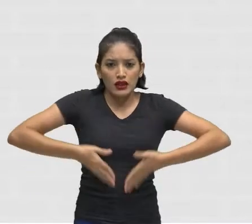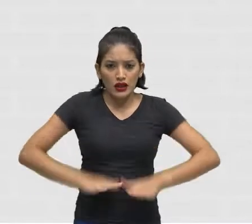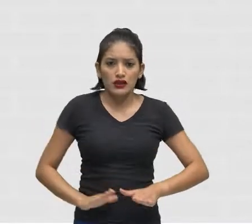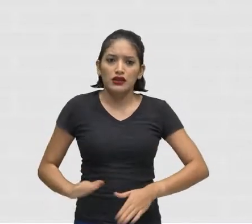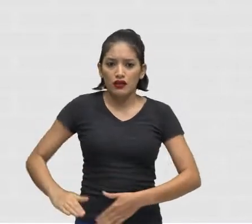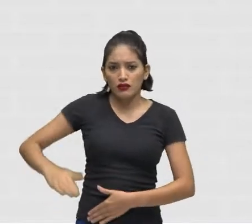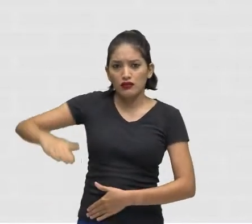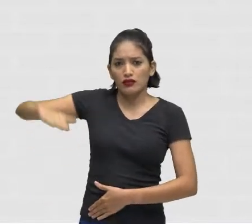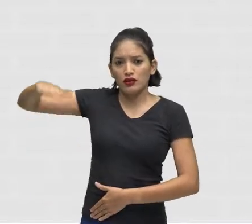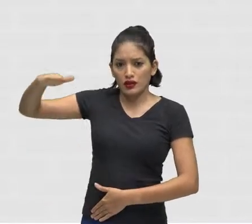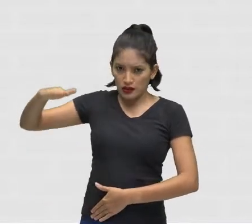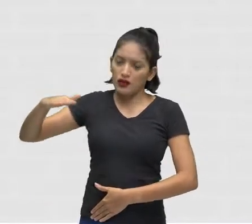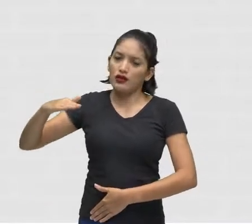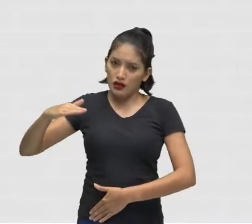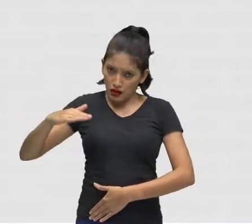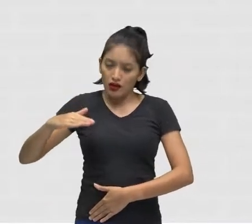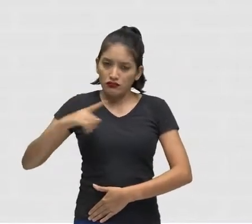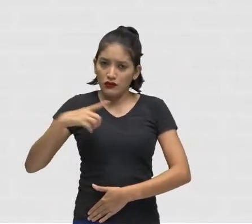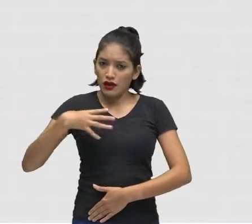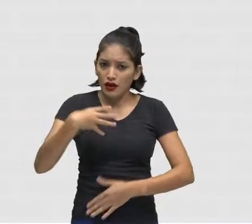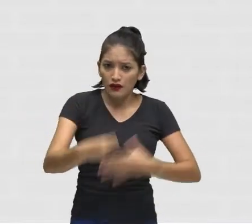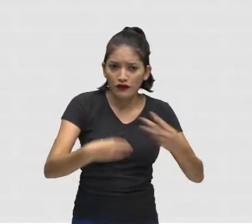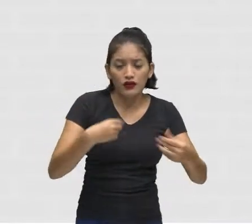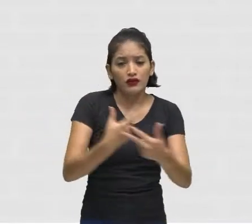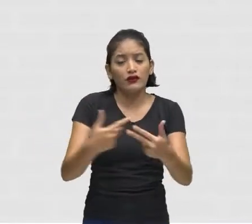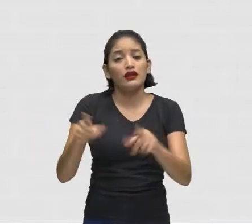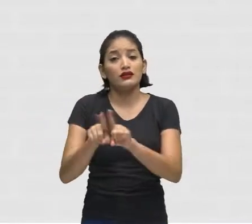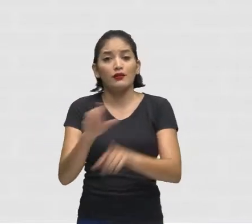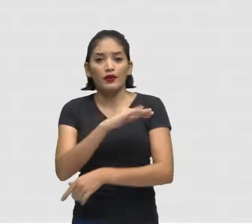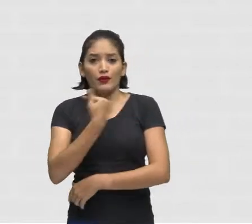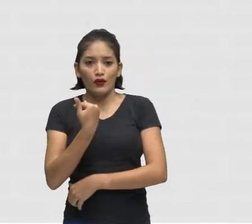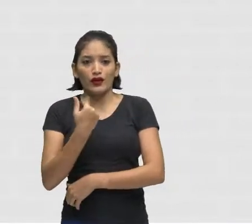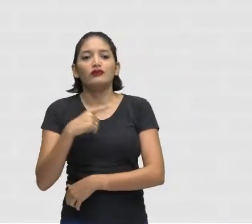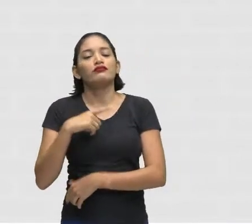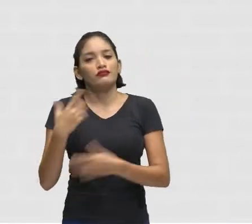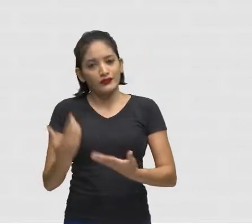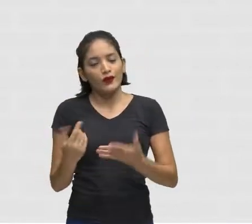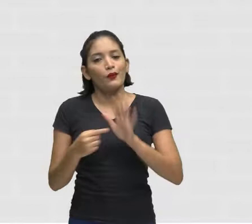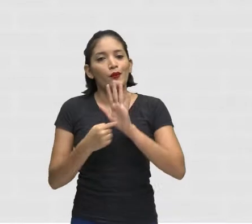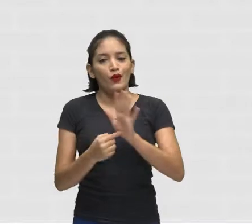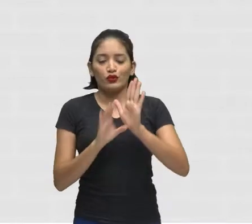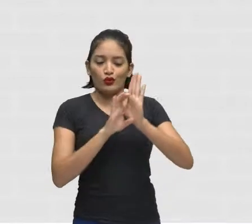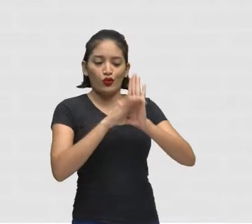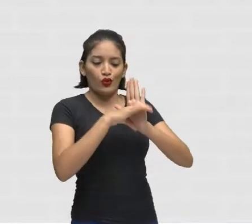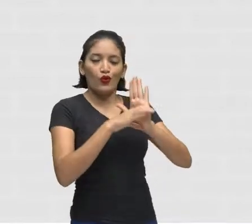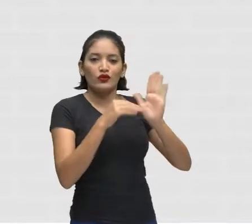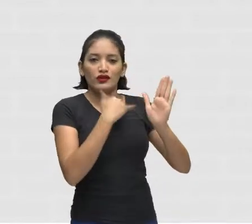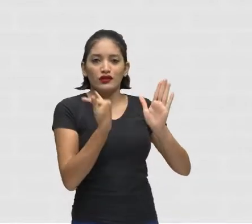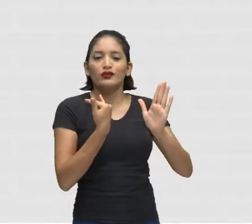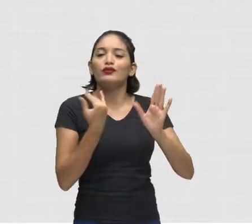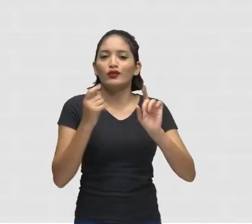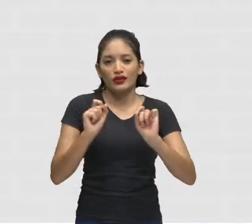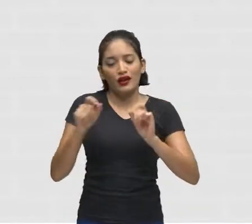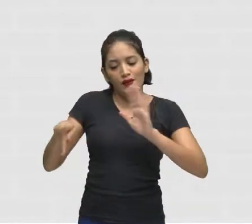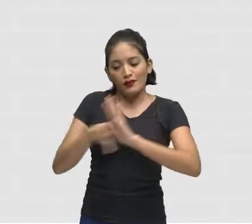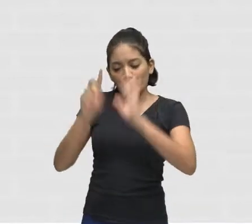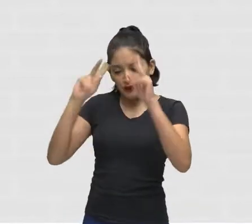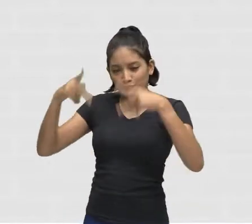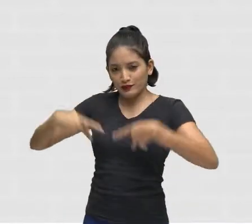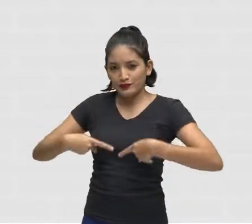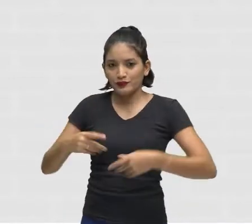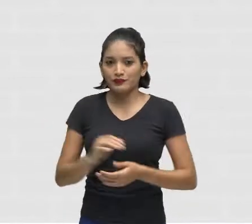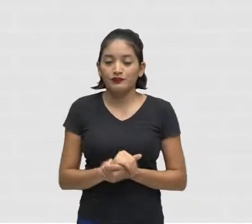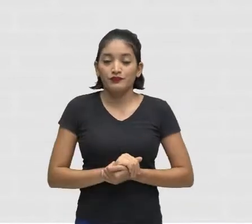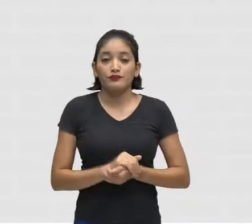morrer. Seria um aspecto biológico, então aí ele já traz o conceito de morte como um conceito de finitude da própria existência humana.